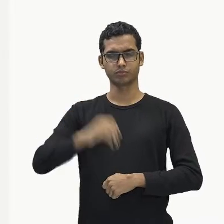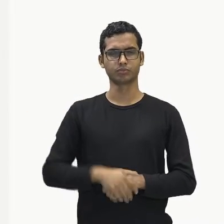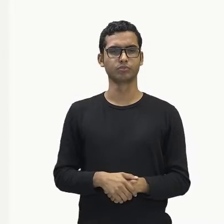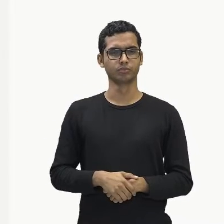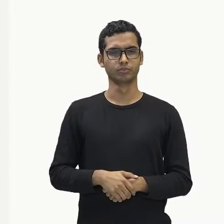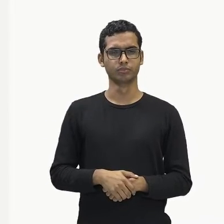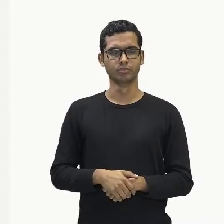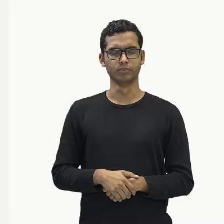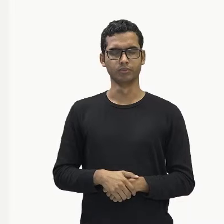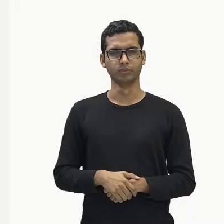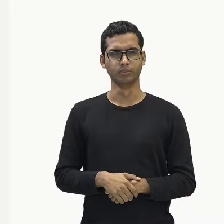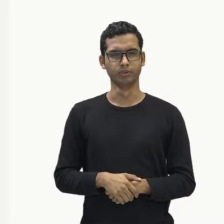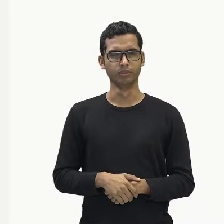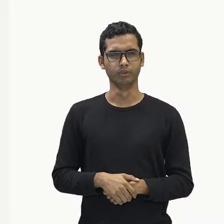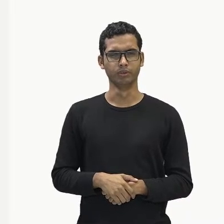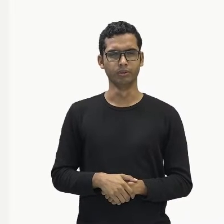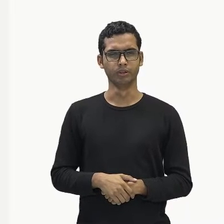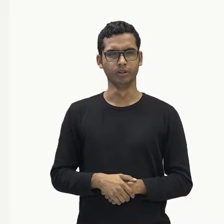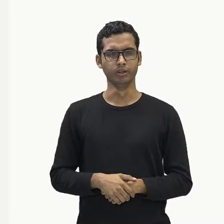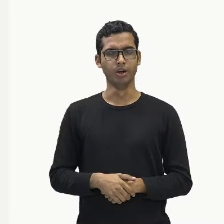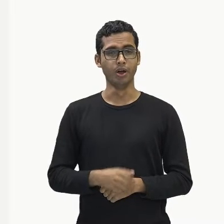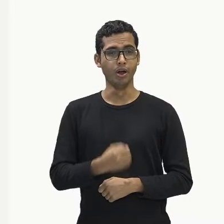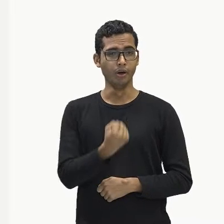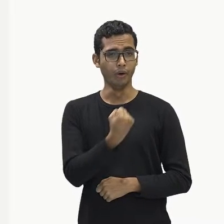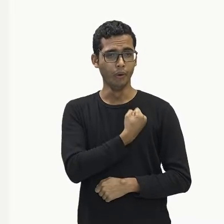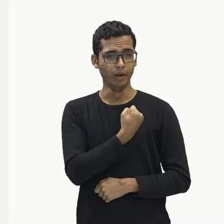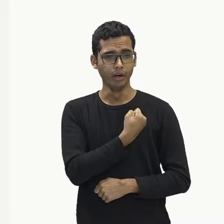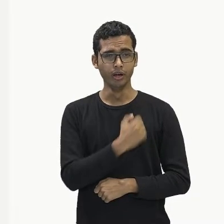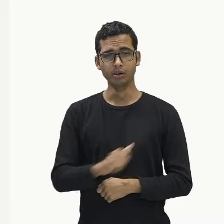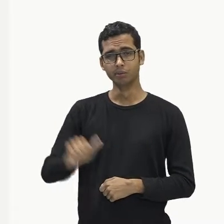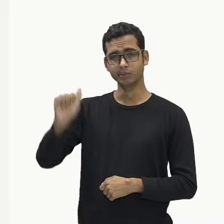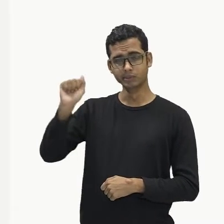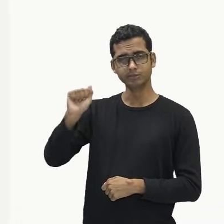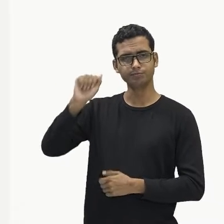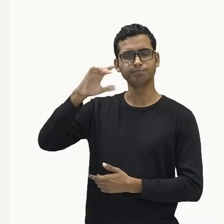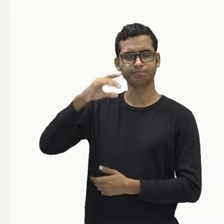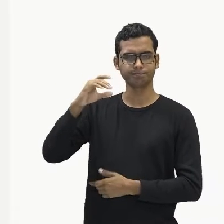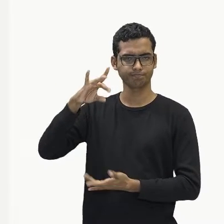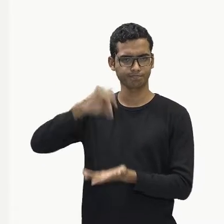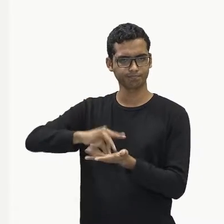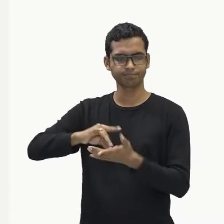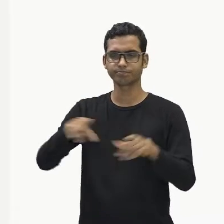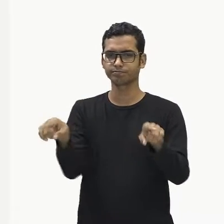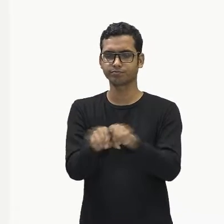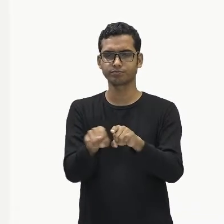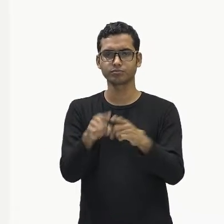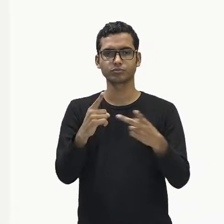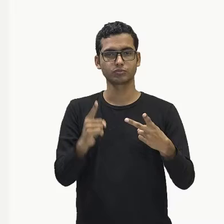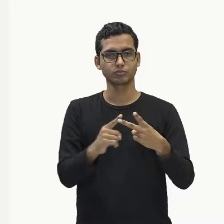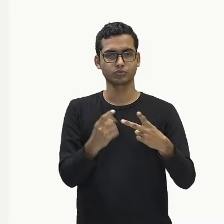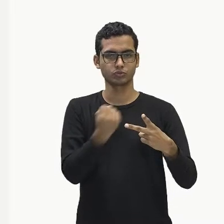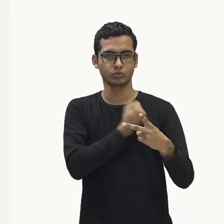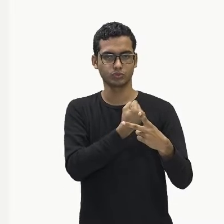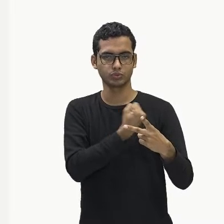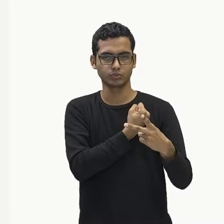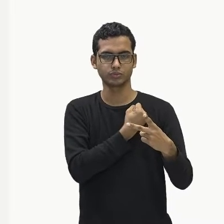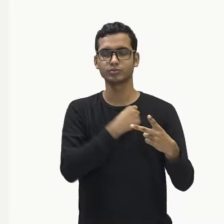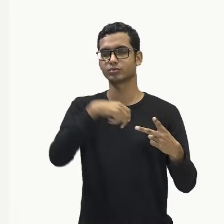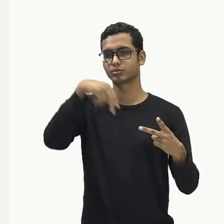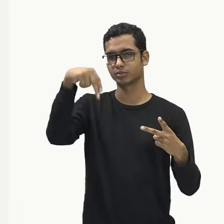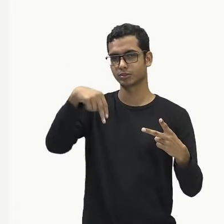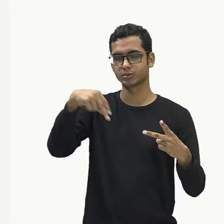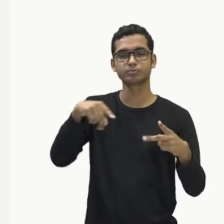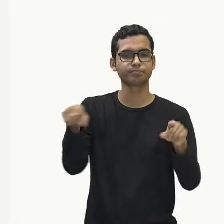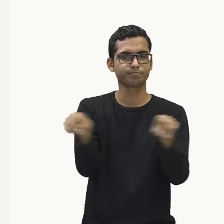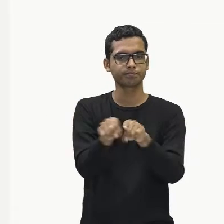definição, seja A um número real e N um número natural, com N maior ou